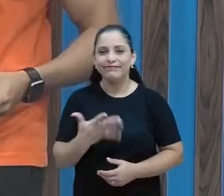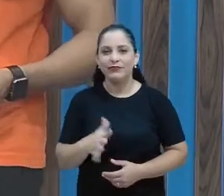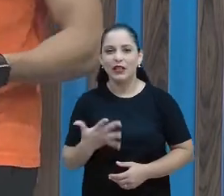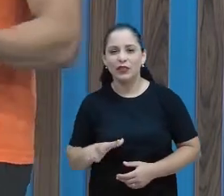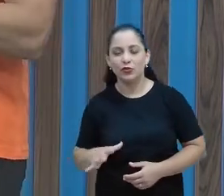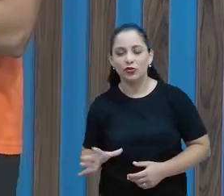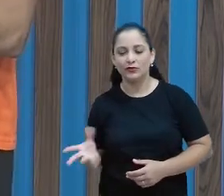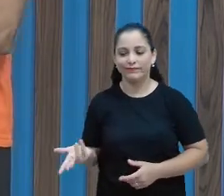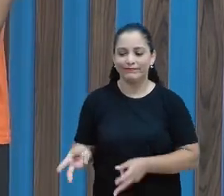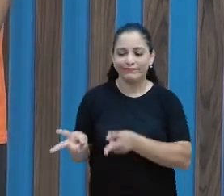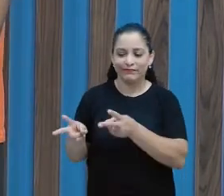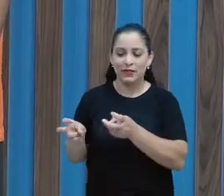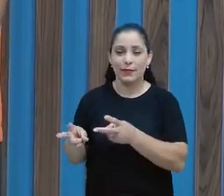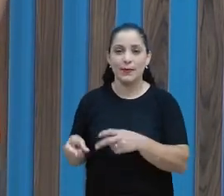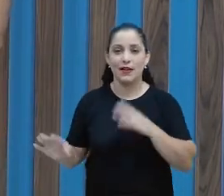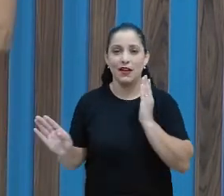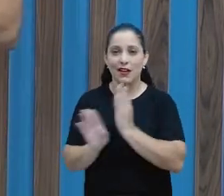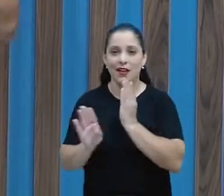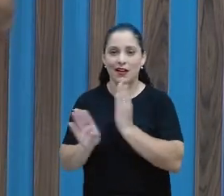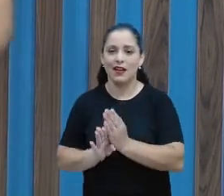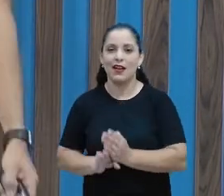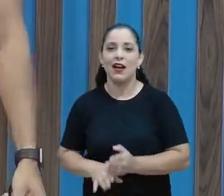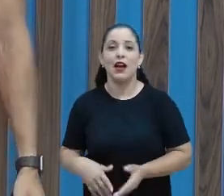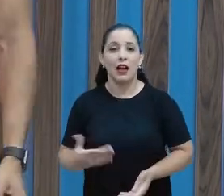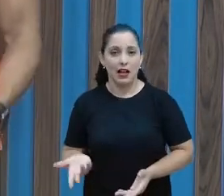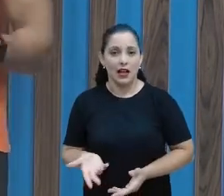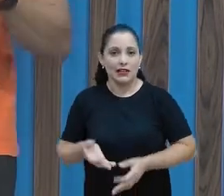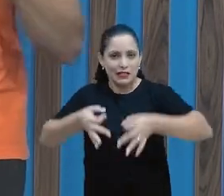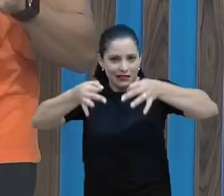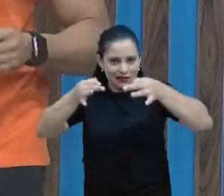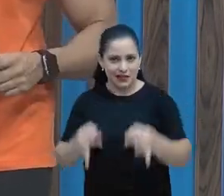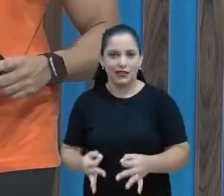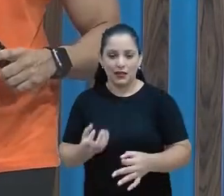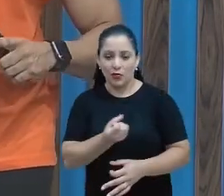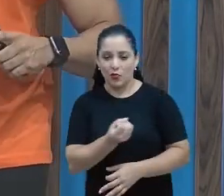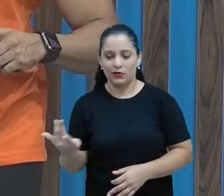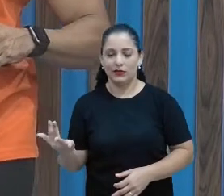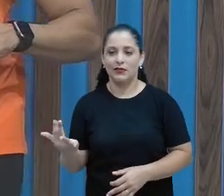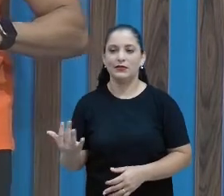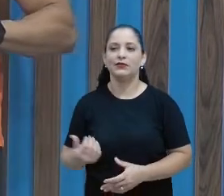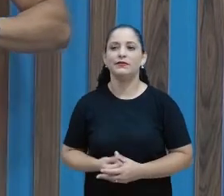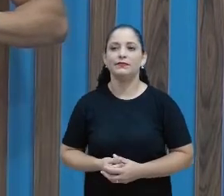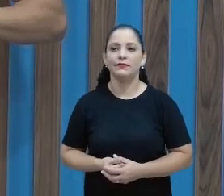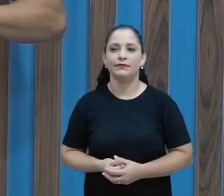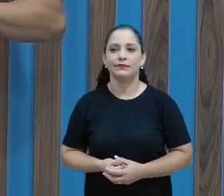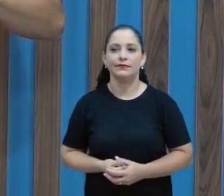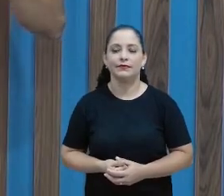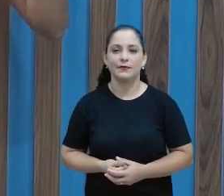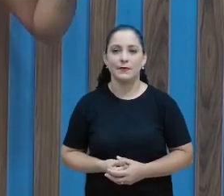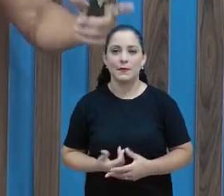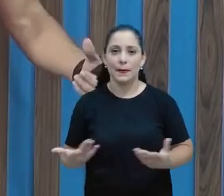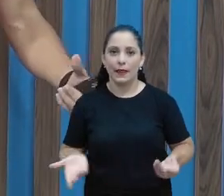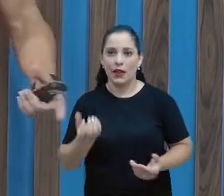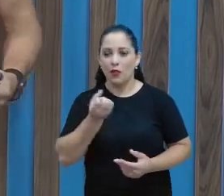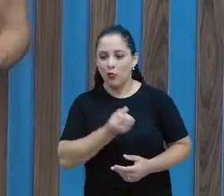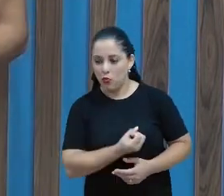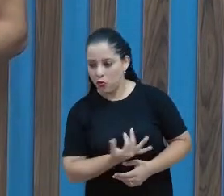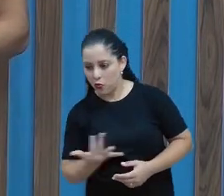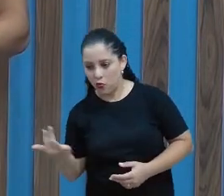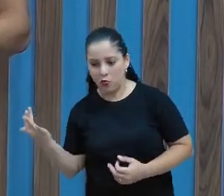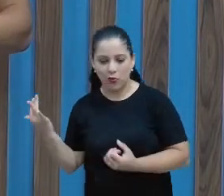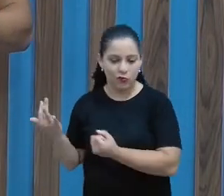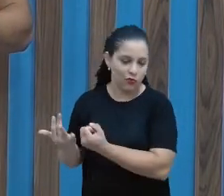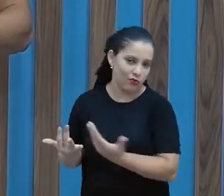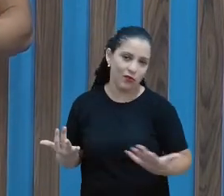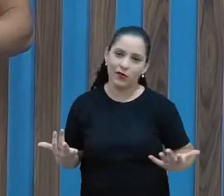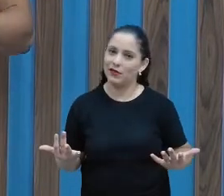encontrar, certo, a quantidade exata, tá? Como eu falei para você, não vou colocar uma quantidade exorbitante, né, a